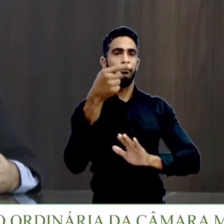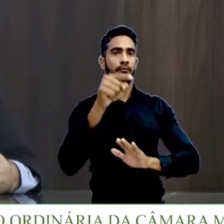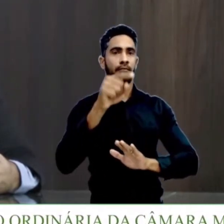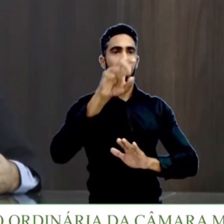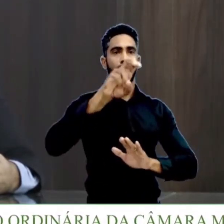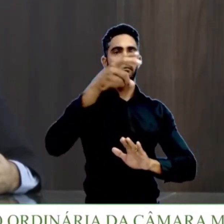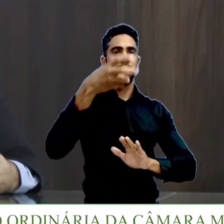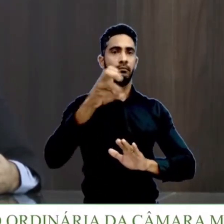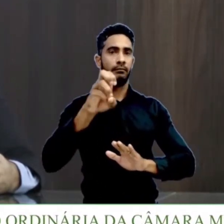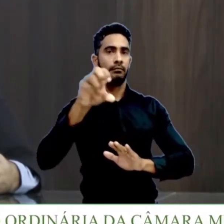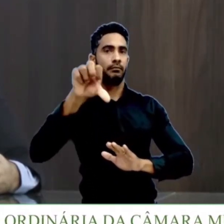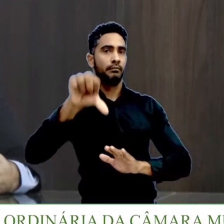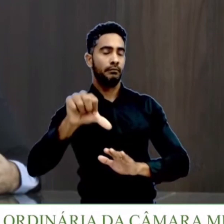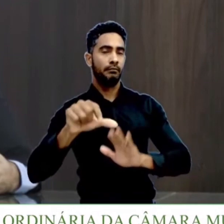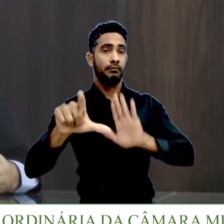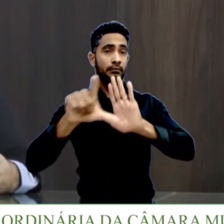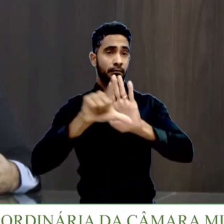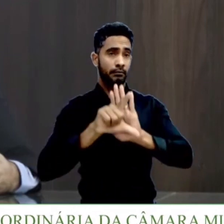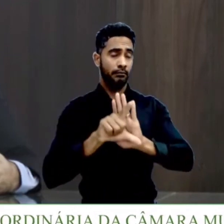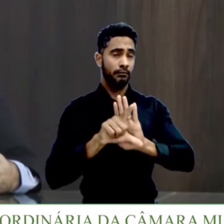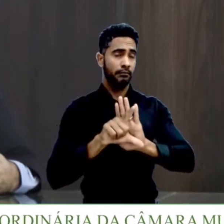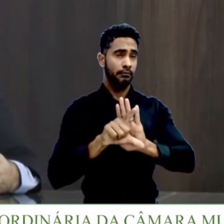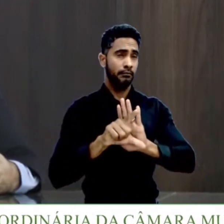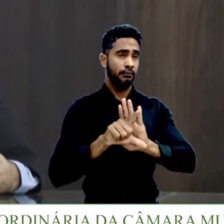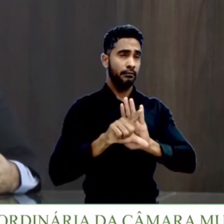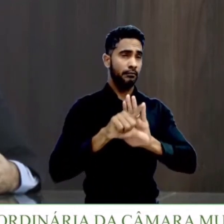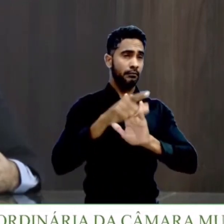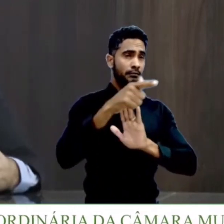2159/2012 e Lei